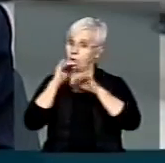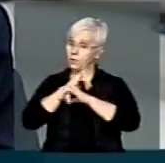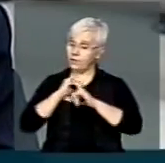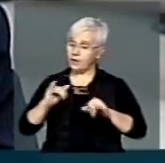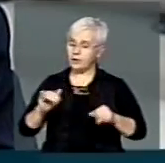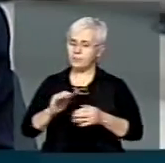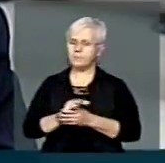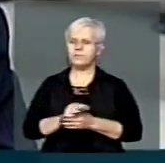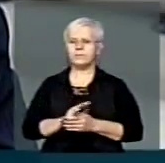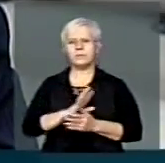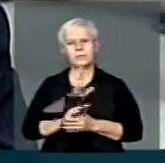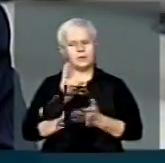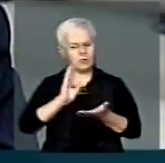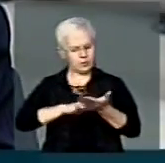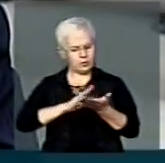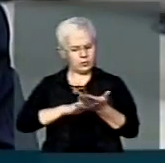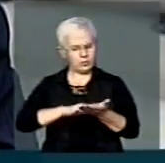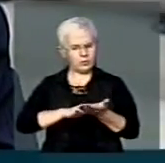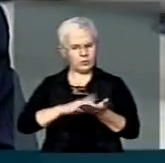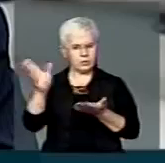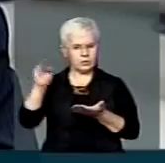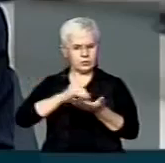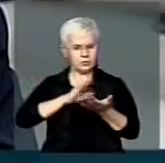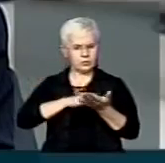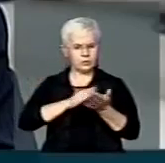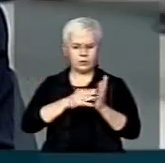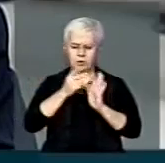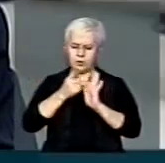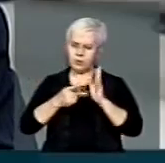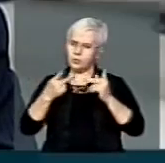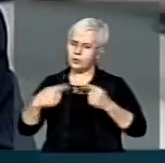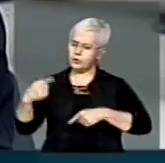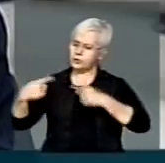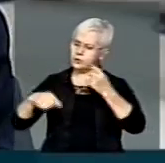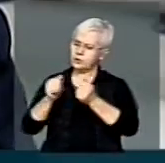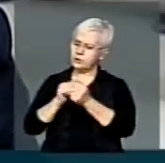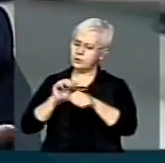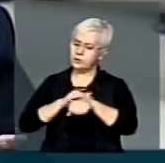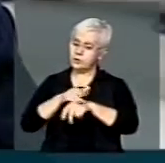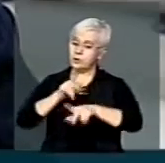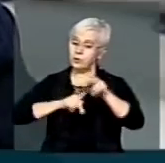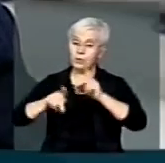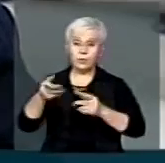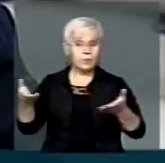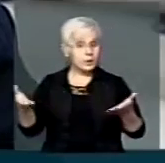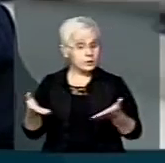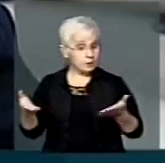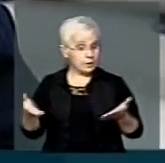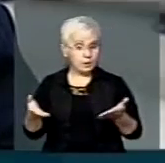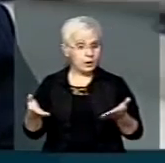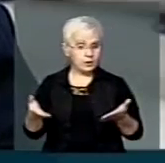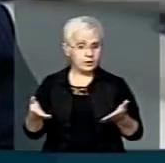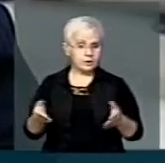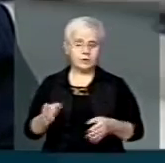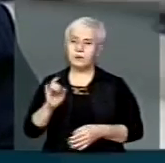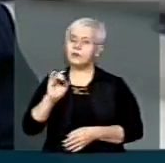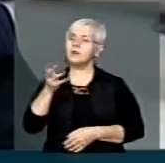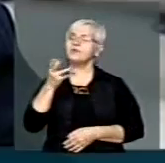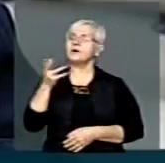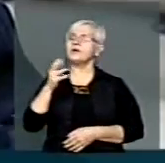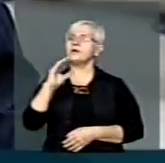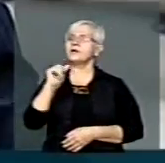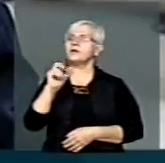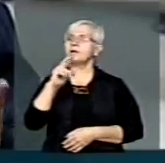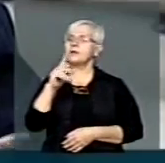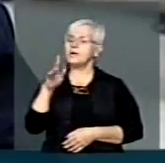pronunciamento, coloque nas mãos, se querem ter projetos, dialogue com a população agora, não adianta, é só querer cargos,